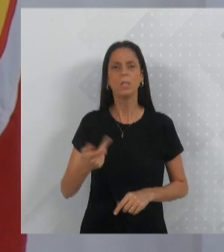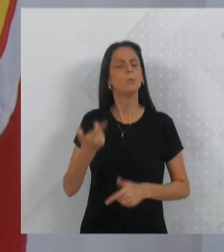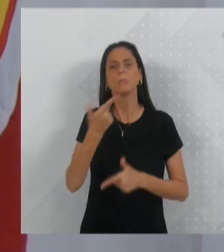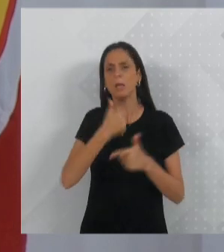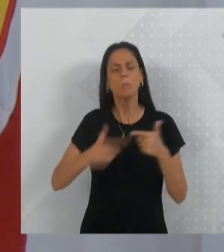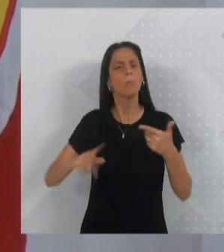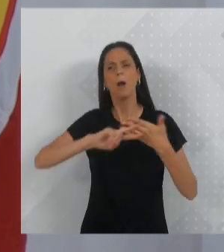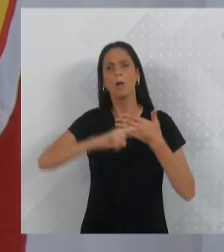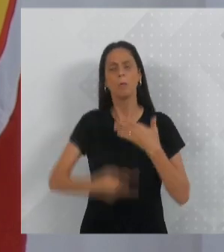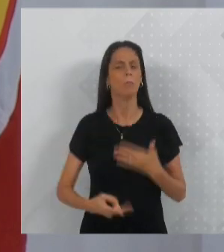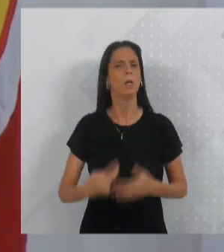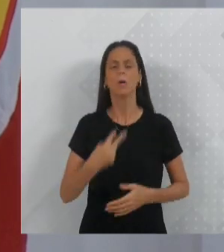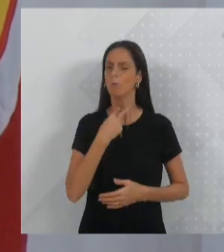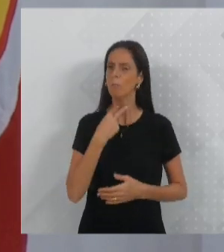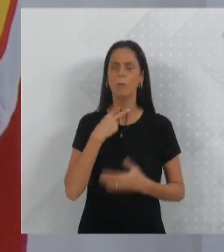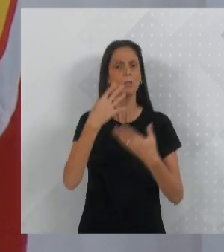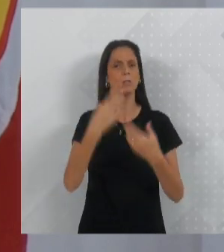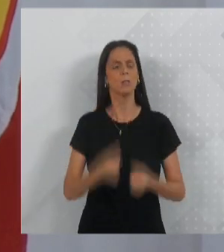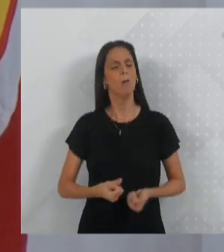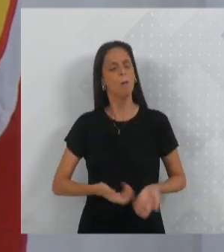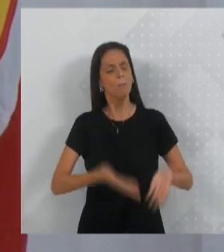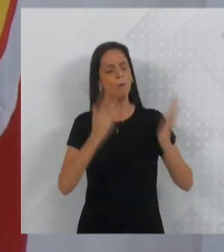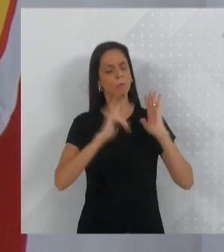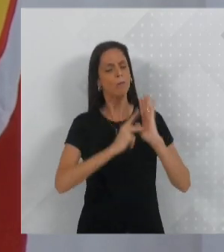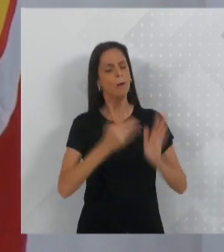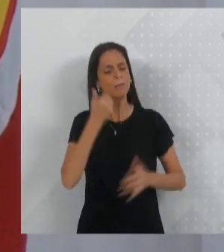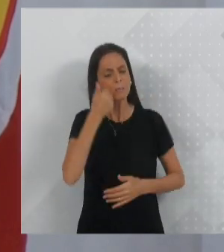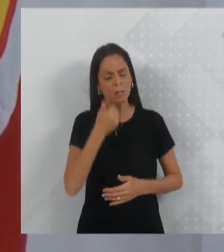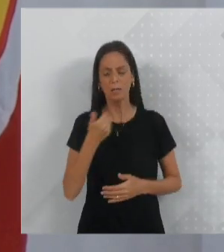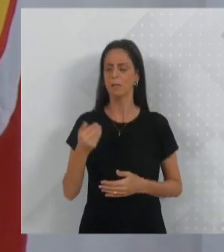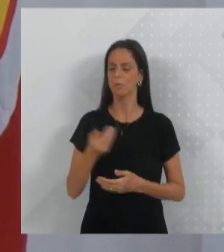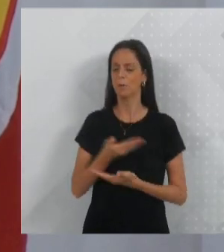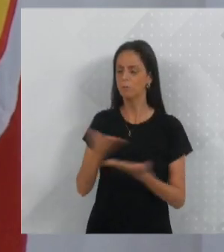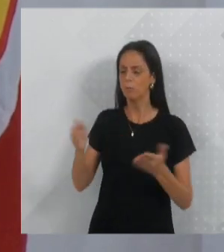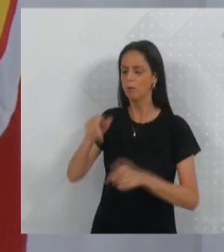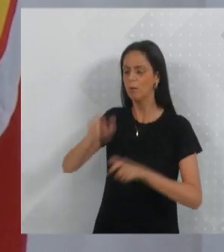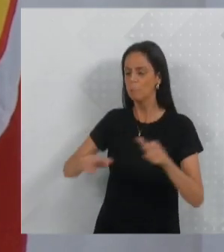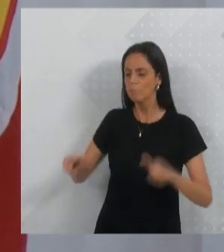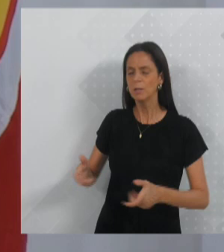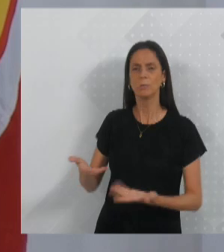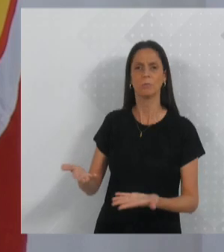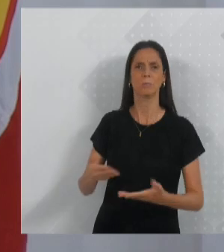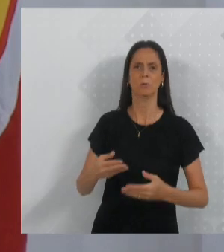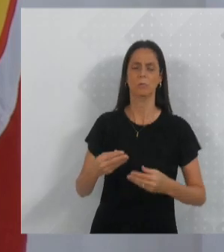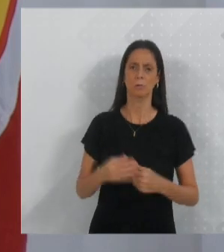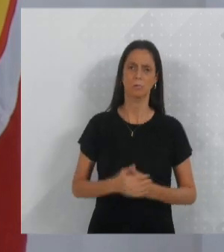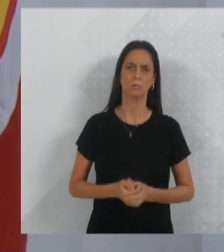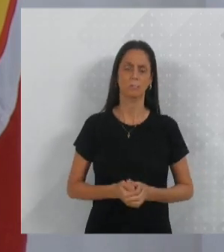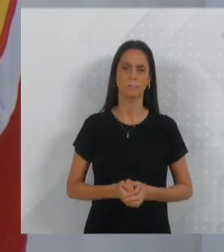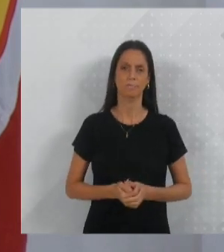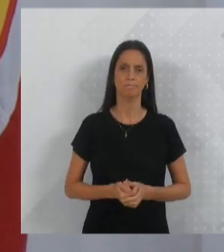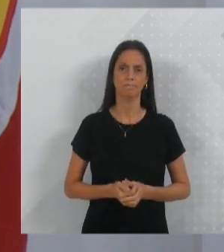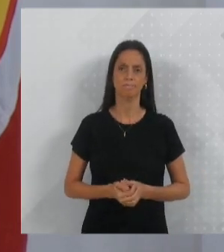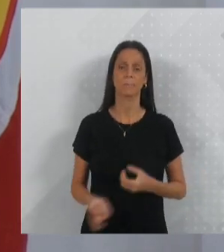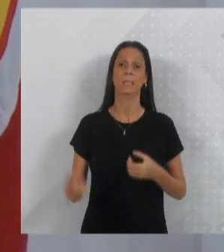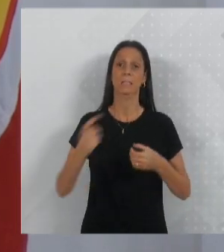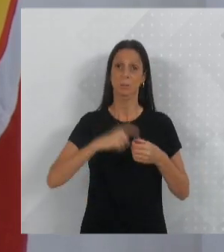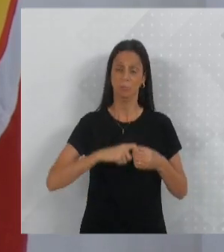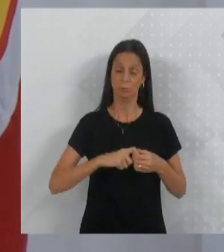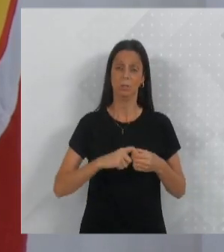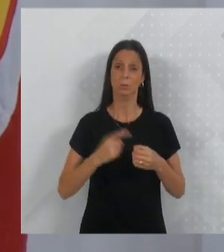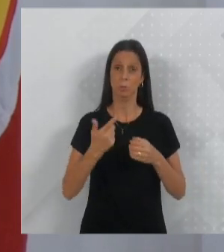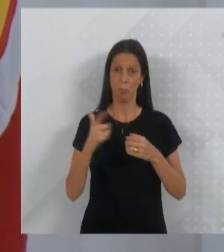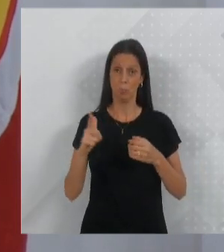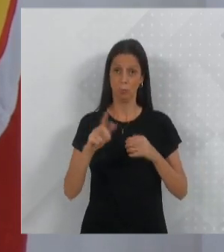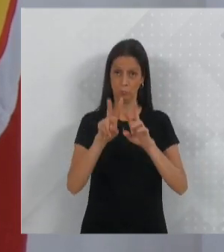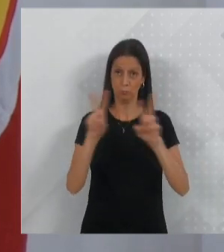posso admitir esse tipo de sacanagem com a comunidade de Blumenau voltando aqui aos assuntos principalmente